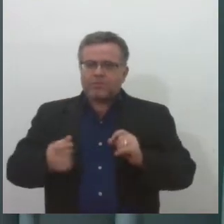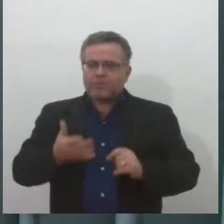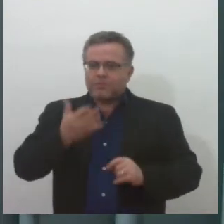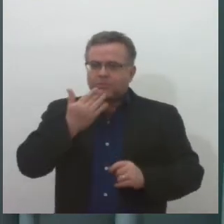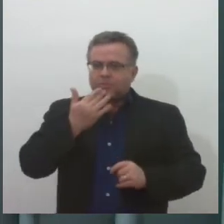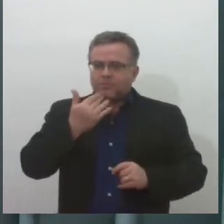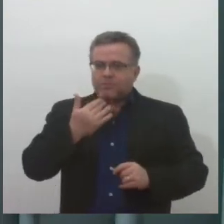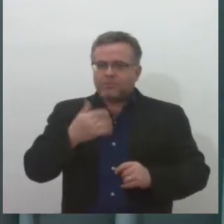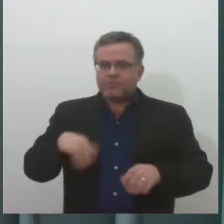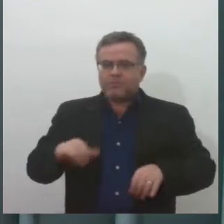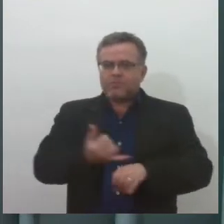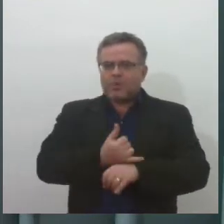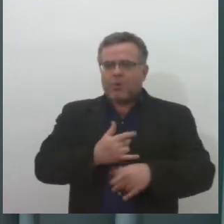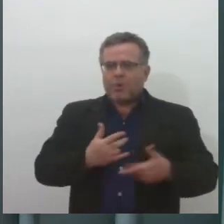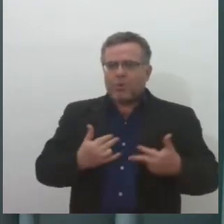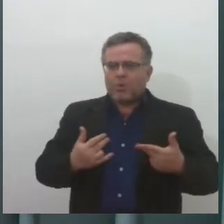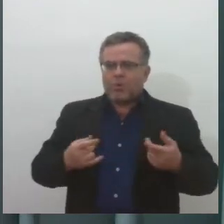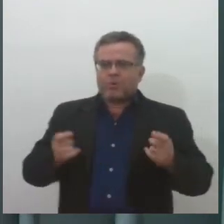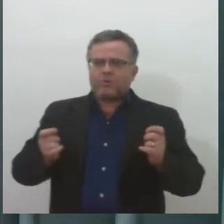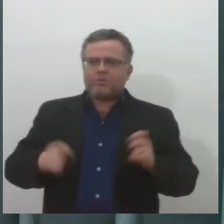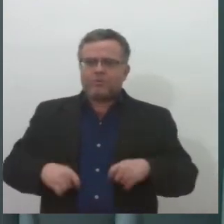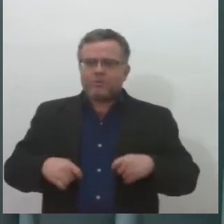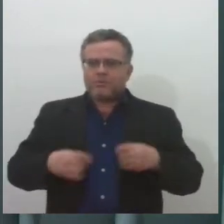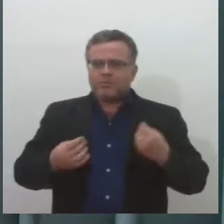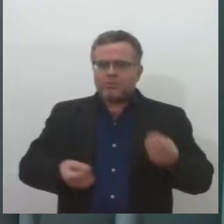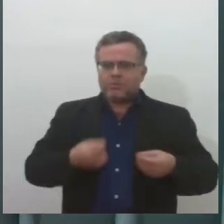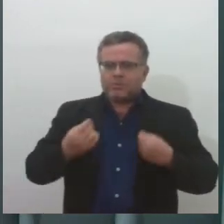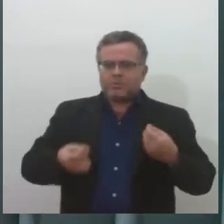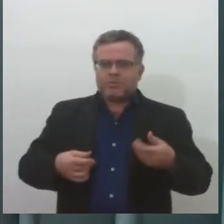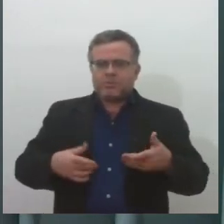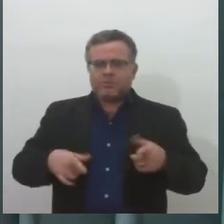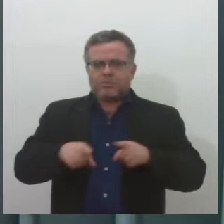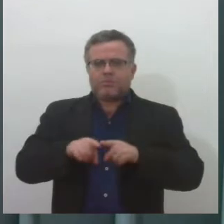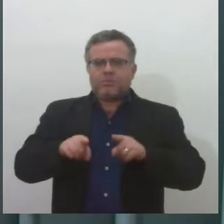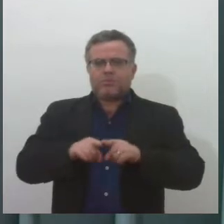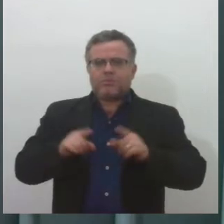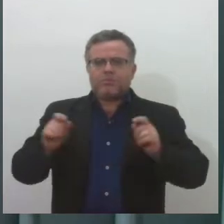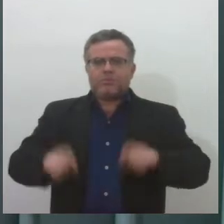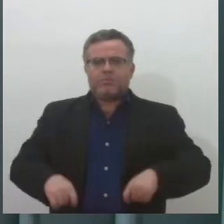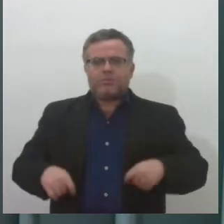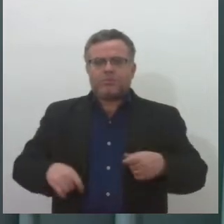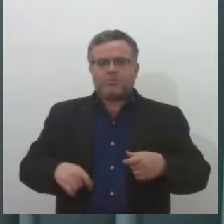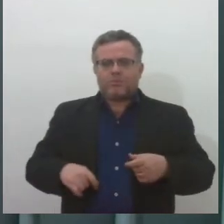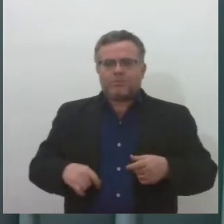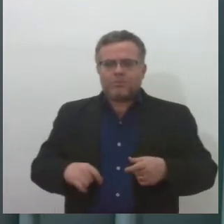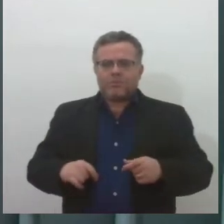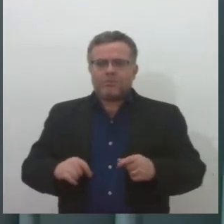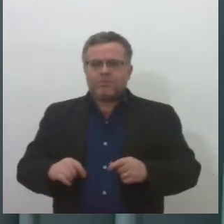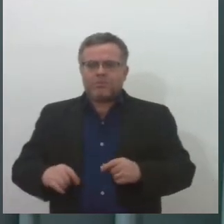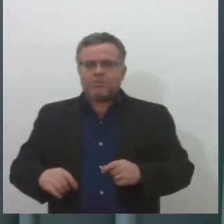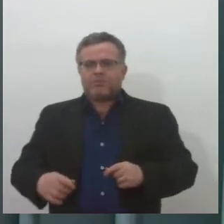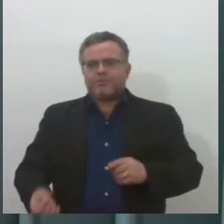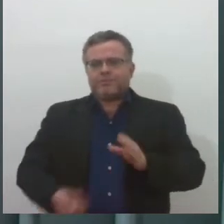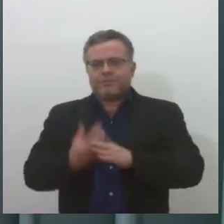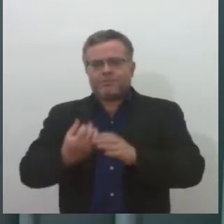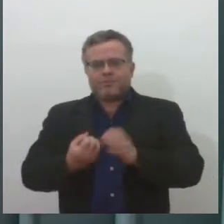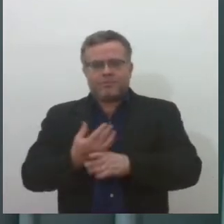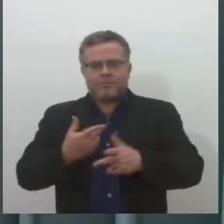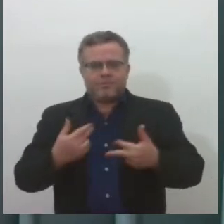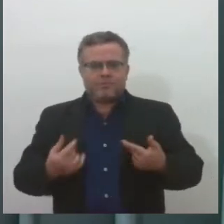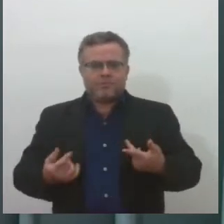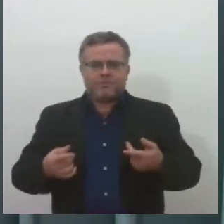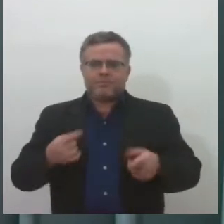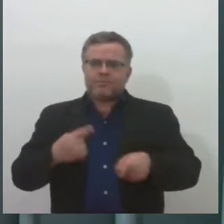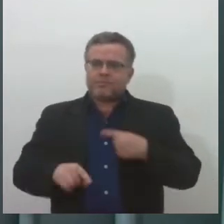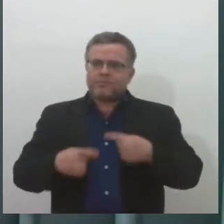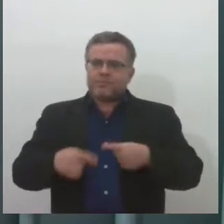alimentos mais gordurosos alimentos que são mais calóricos até mesmo a questão da injeção de ingestão de bebidas alcoólicas enquanto tá mamando uso